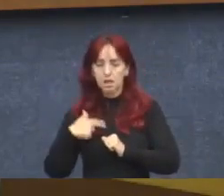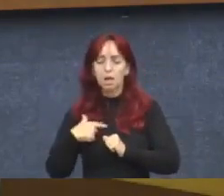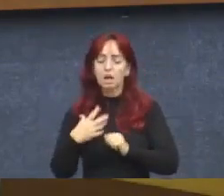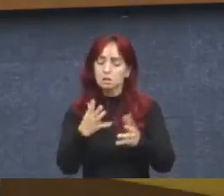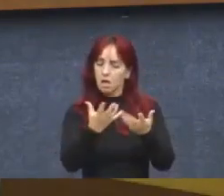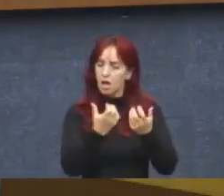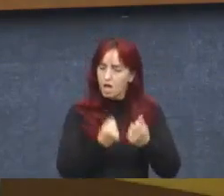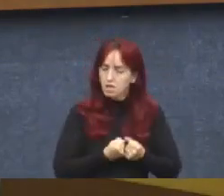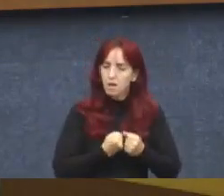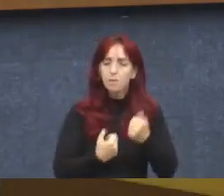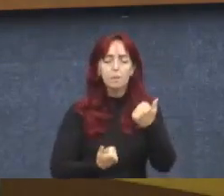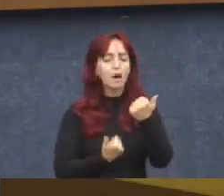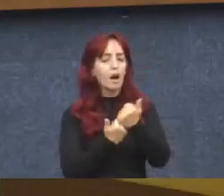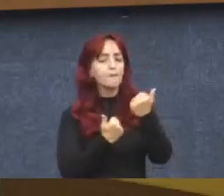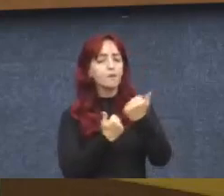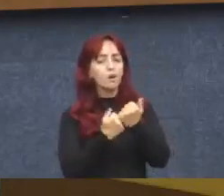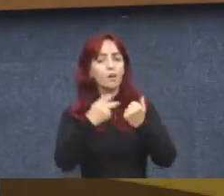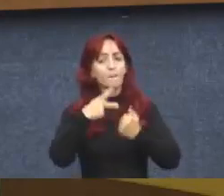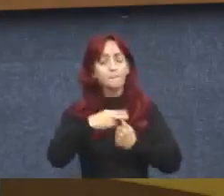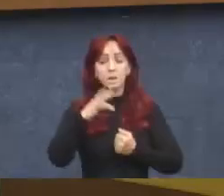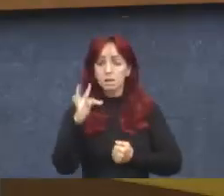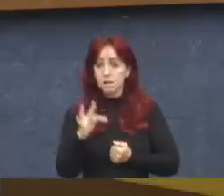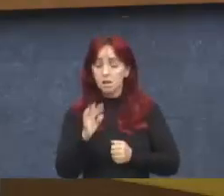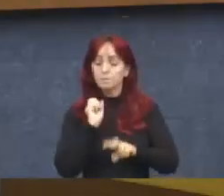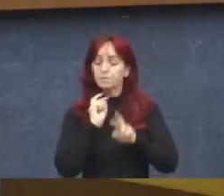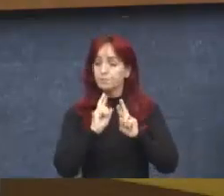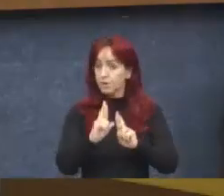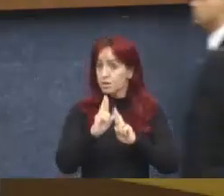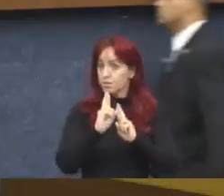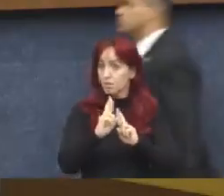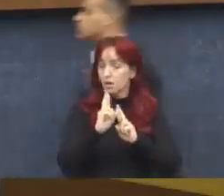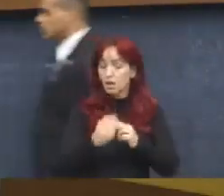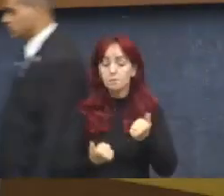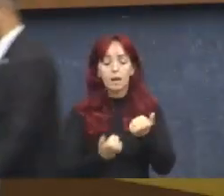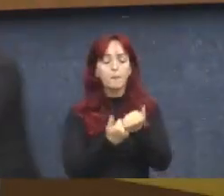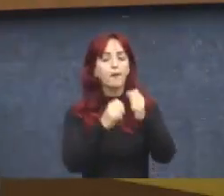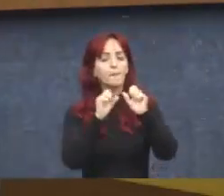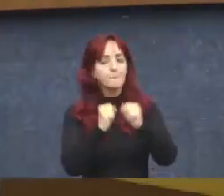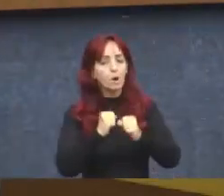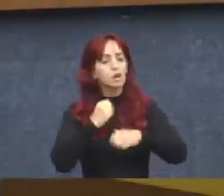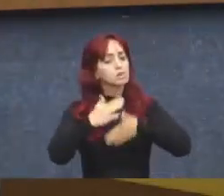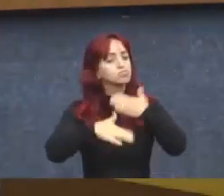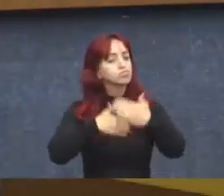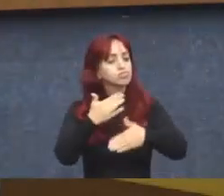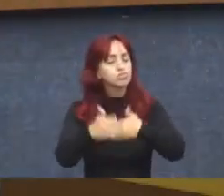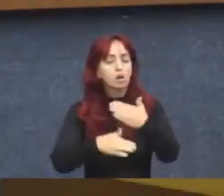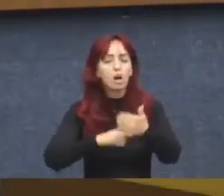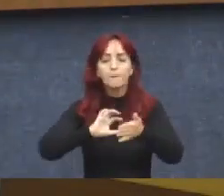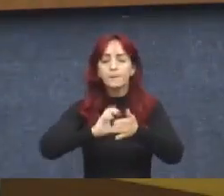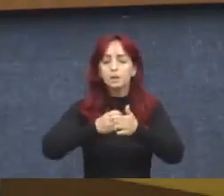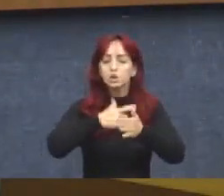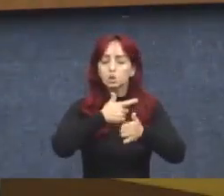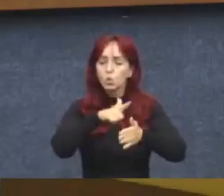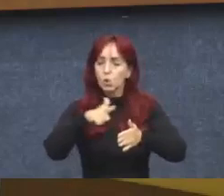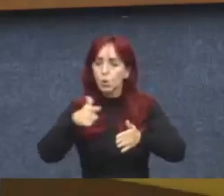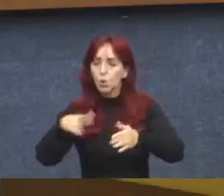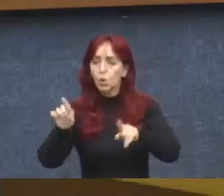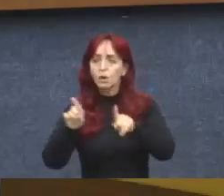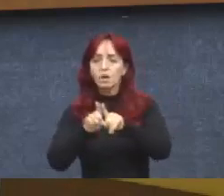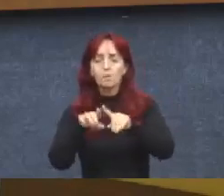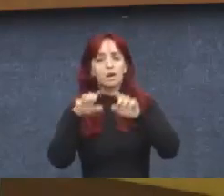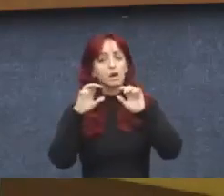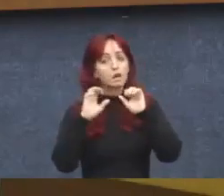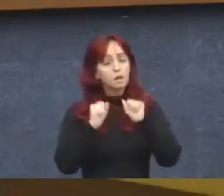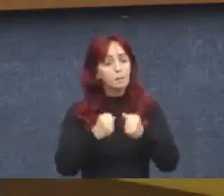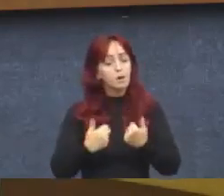do Partido dos Trabalhadores. Esperamos que esse apoio também possa ir ao PSOL, que também possa abraçar essa